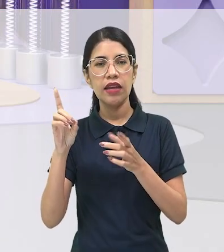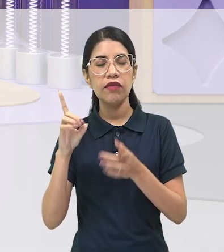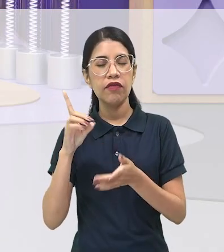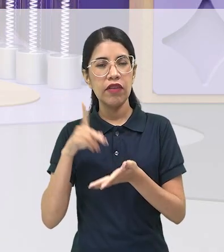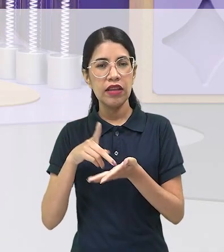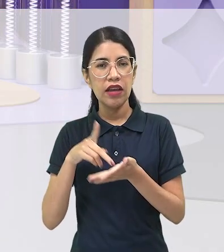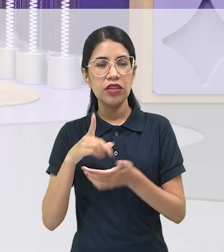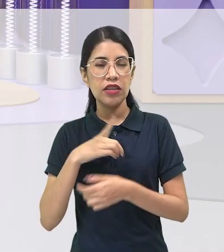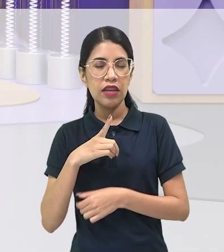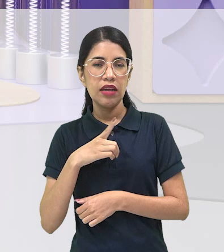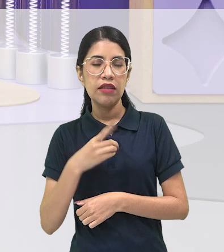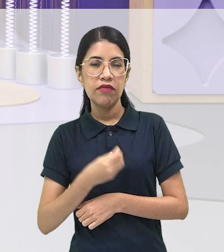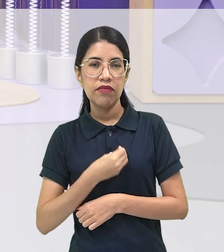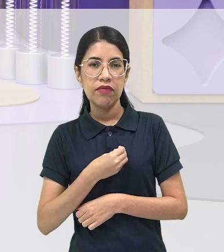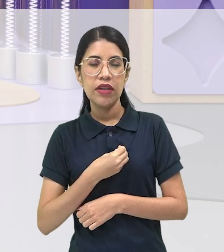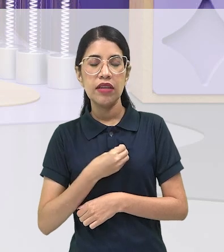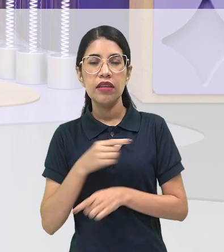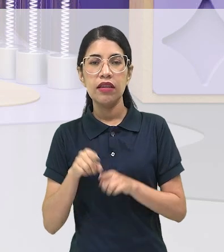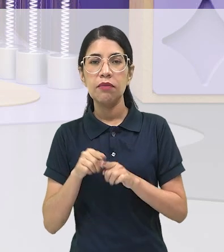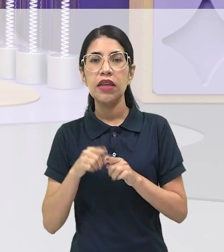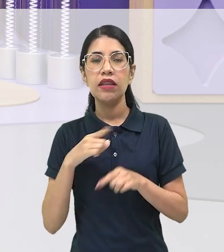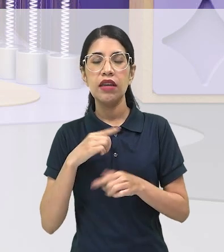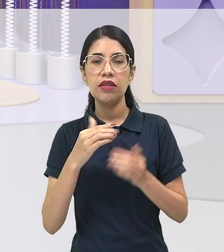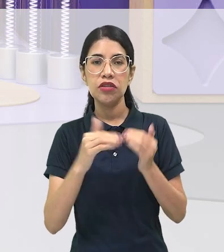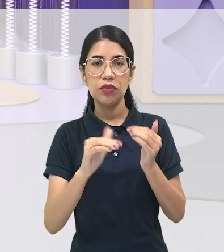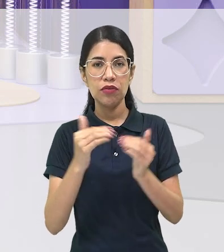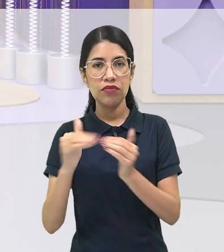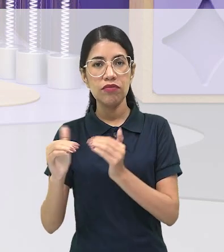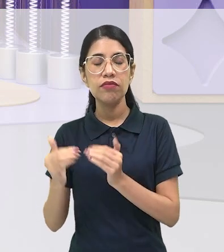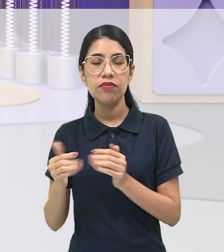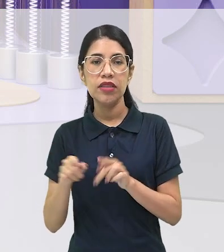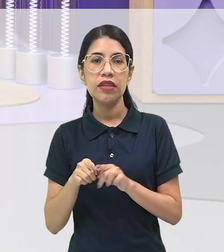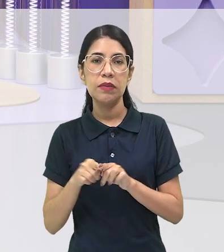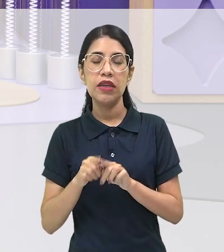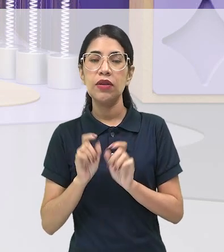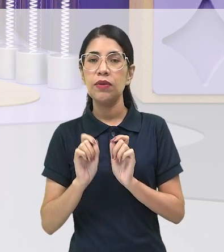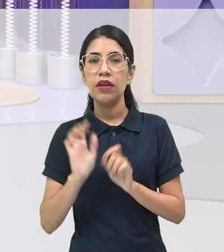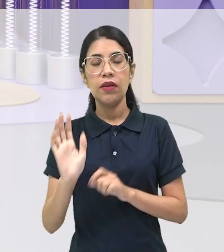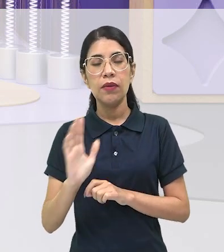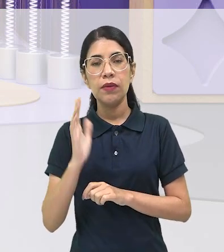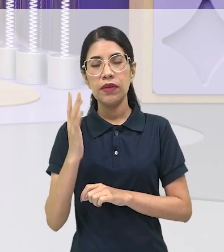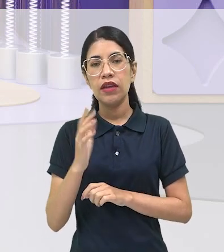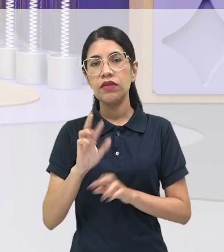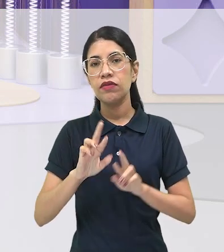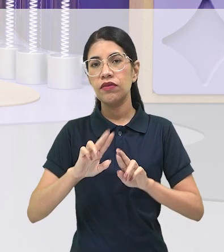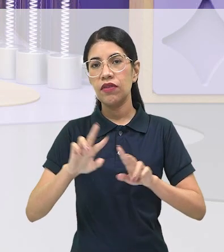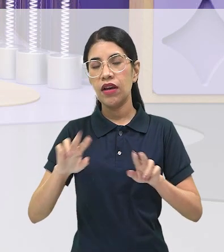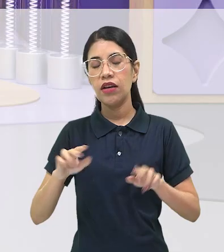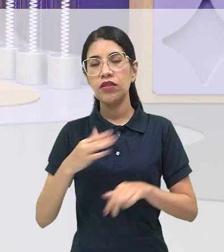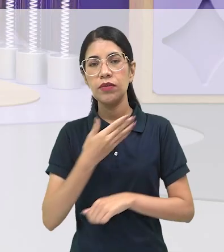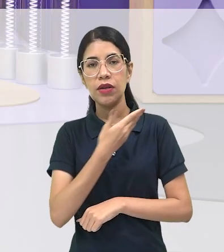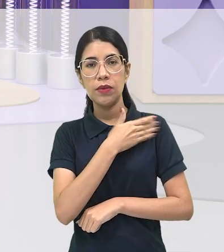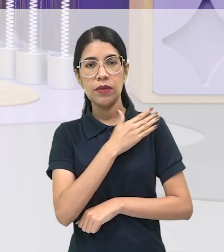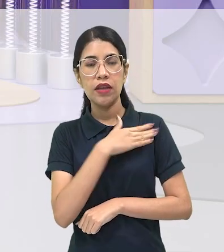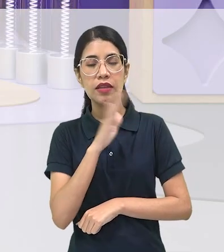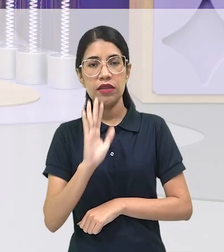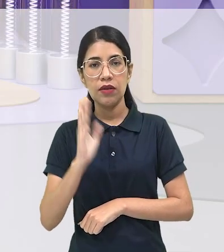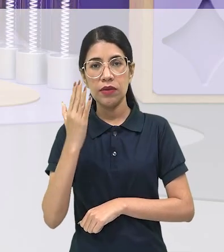risco, que é o risco das discordâncias. E daí as diferentes formas de preconceito